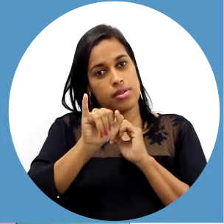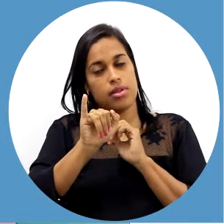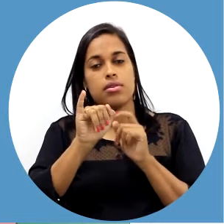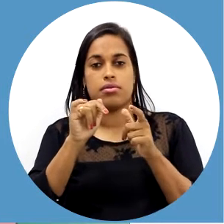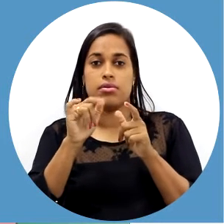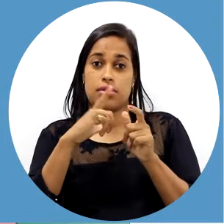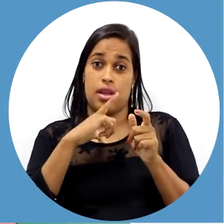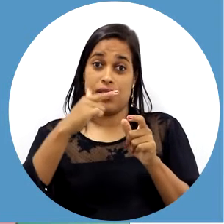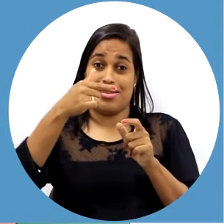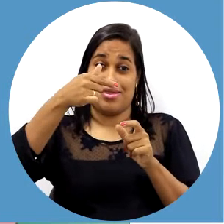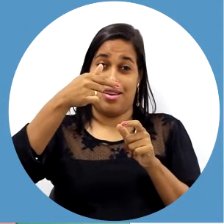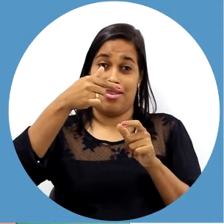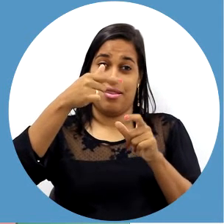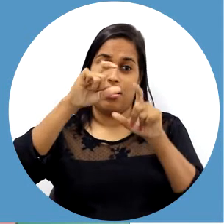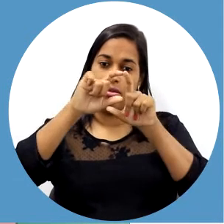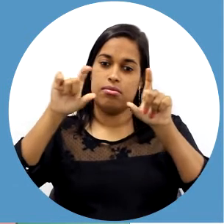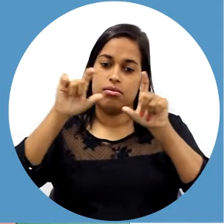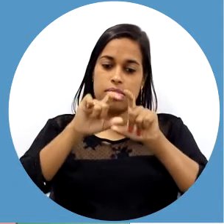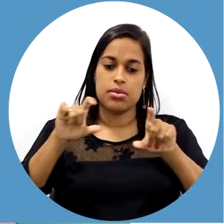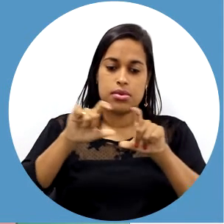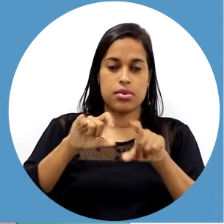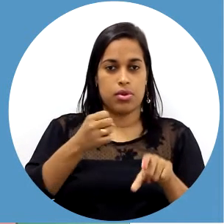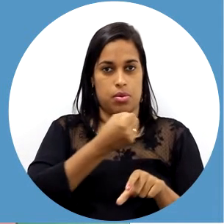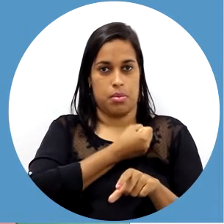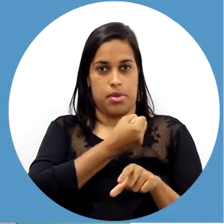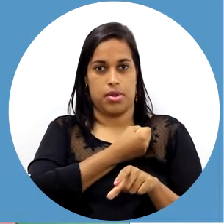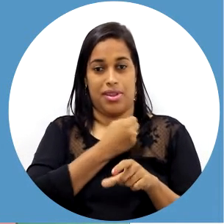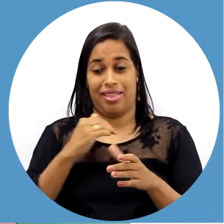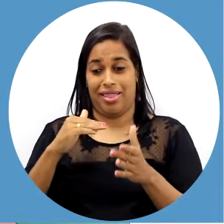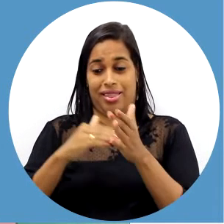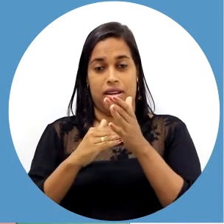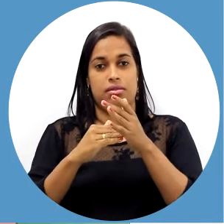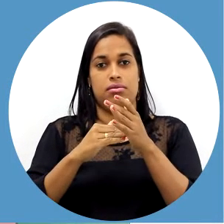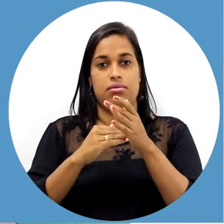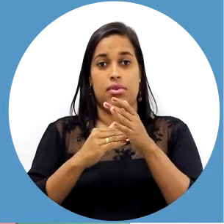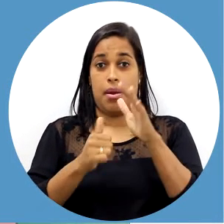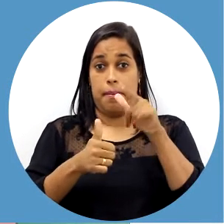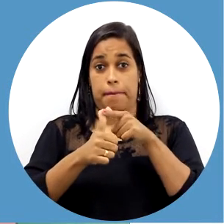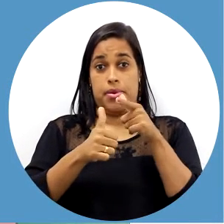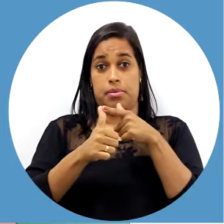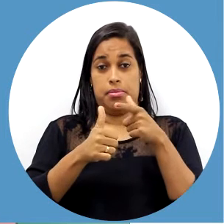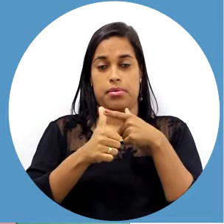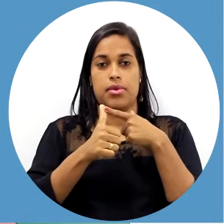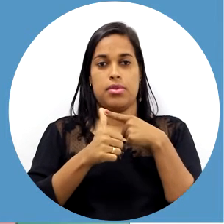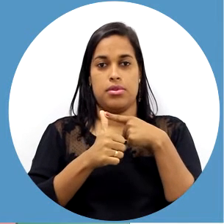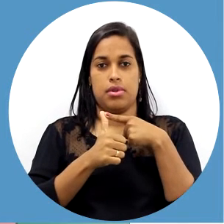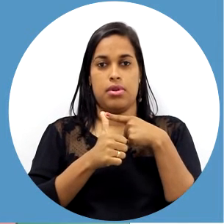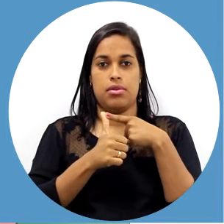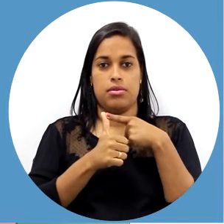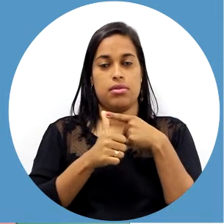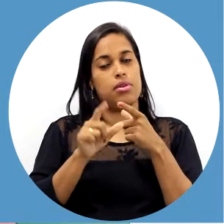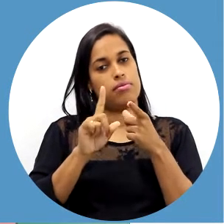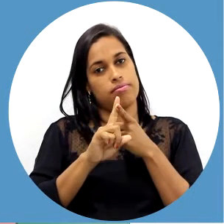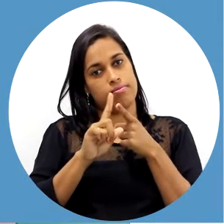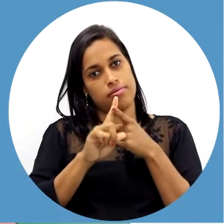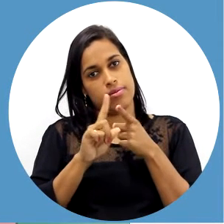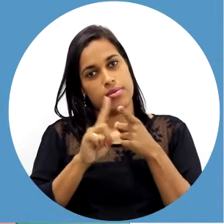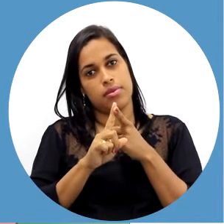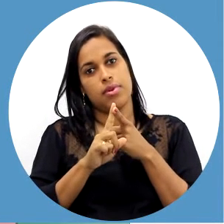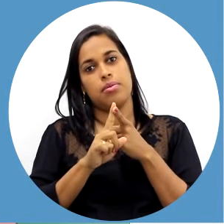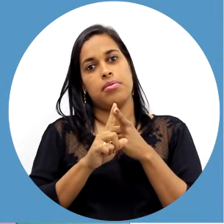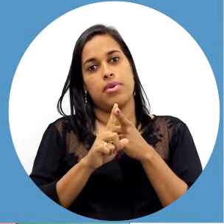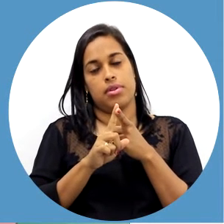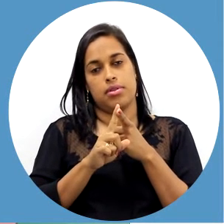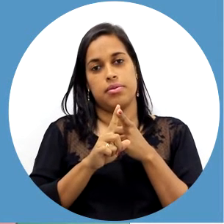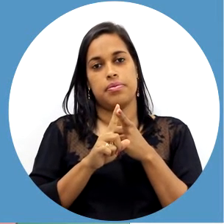modelo TCP/IP, ele tem 7 camadas, ele também é numerado de baixo para cima. Então, a primeira camada também se